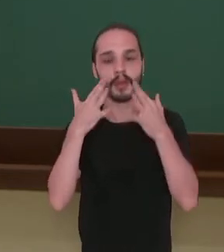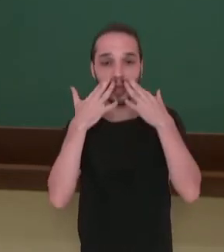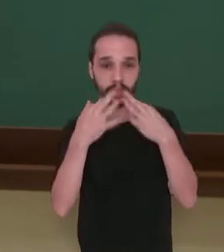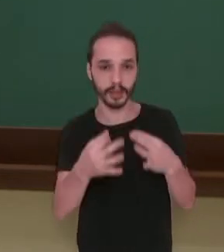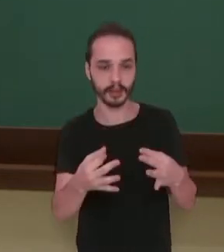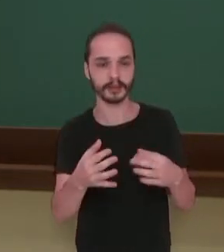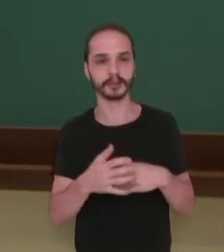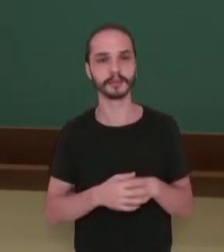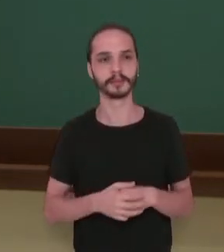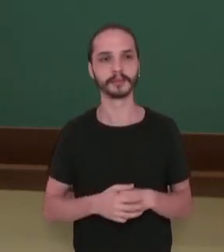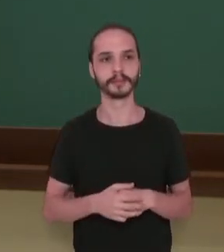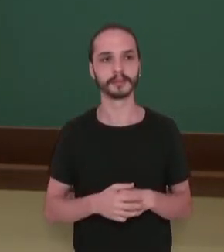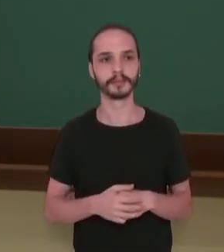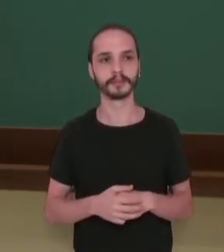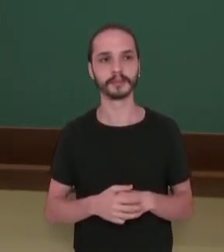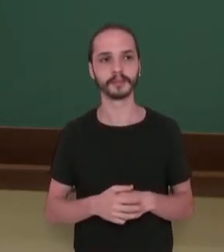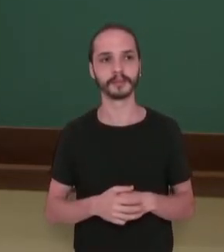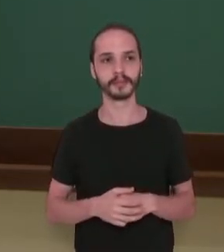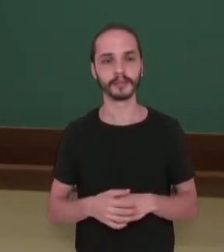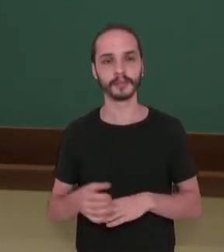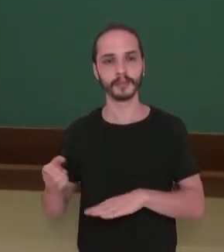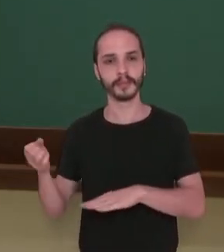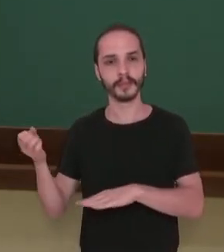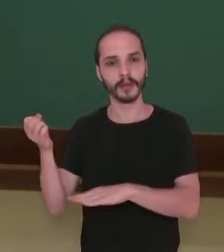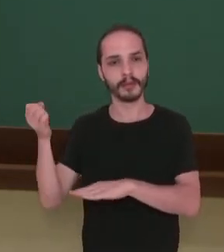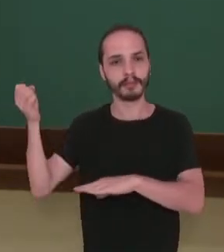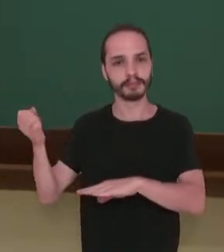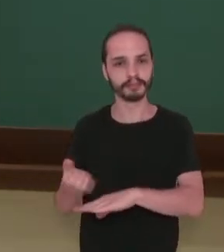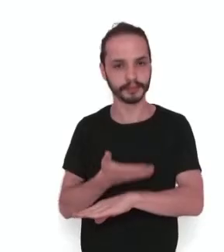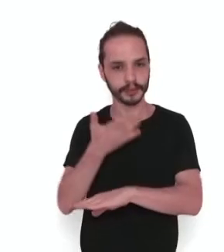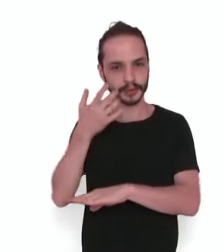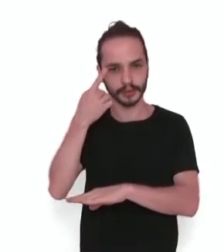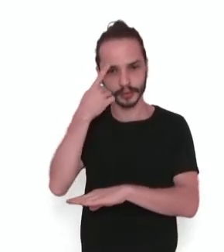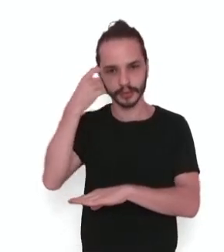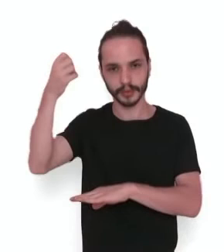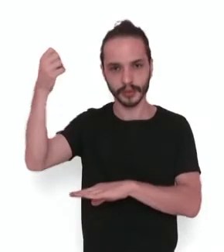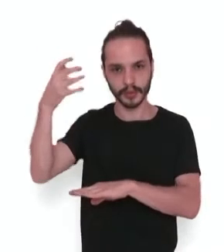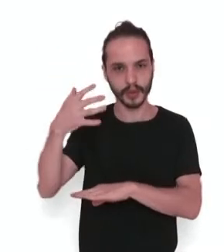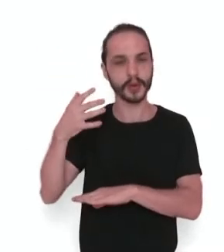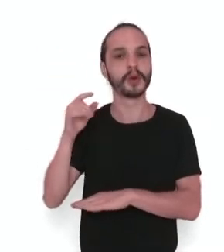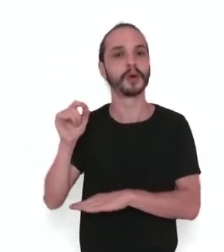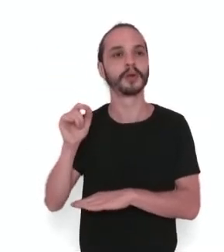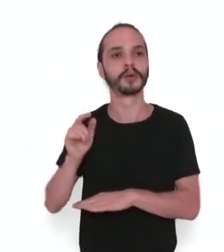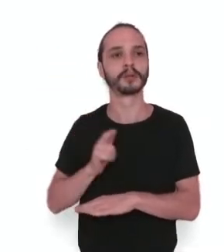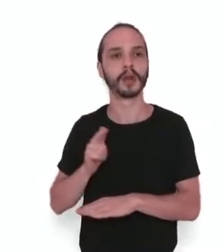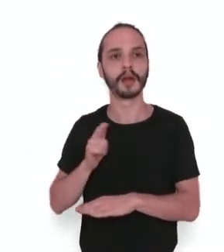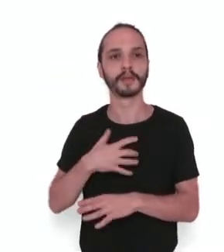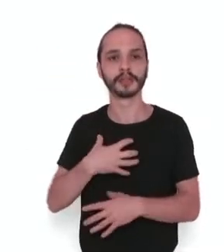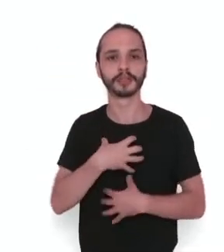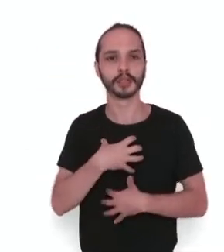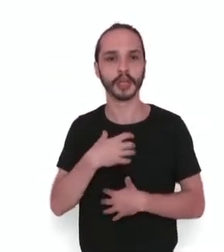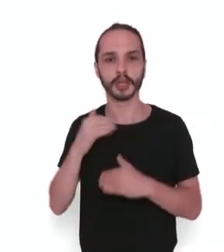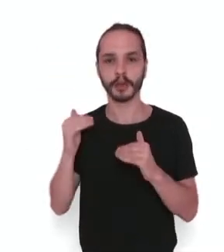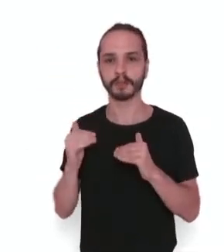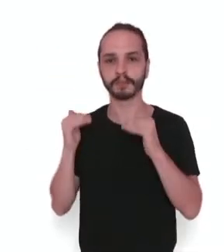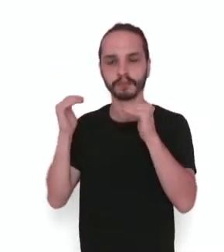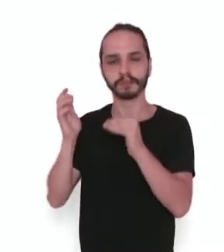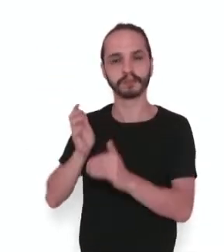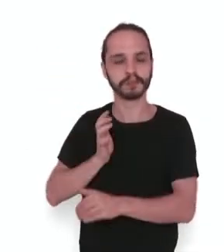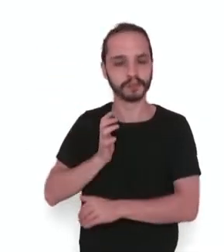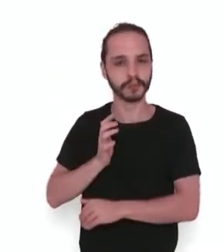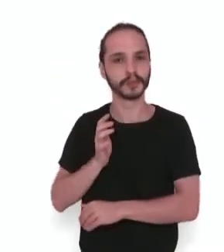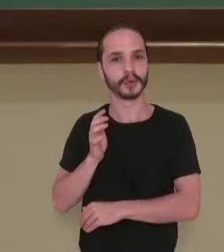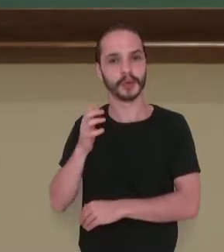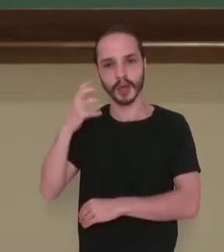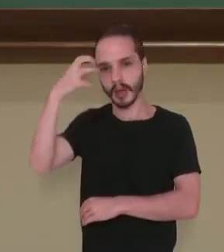ali. Já no Renascimento surgiu de forma pomposa e apreciada pela nobreza. Então começou a